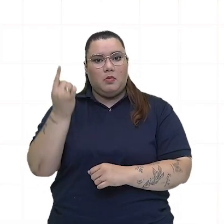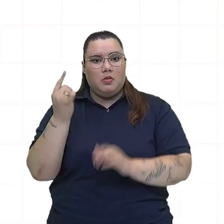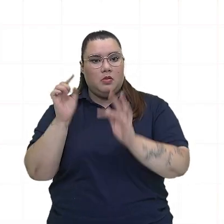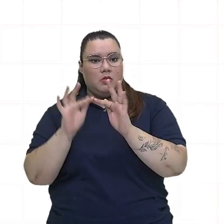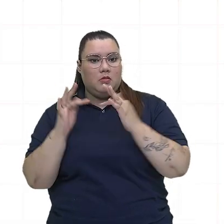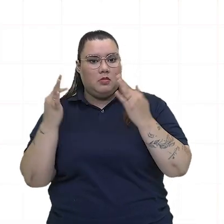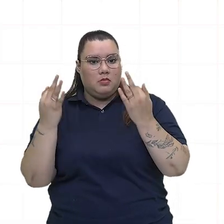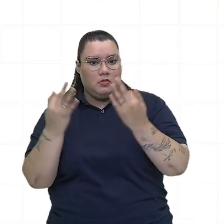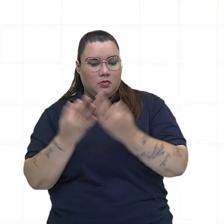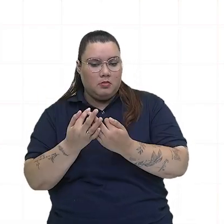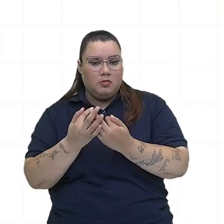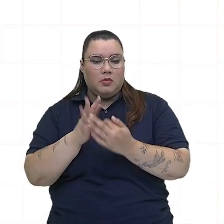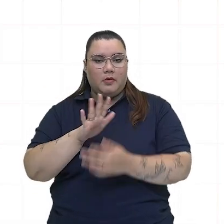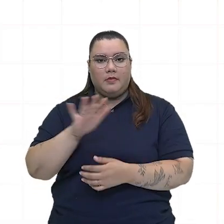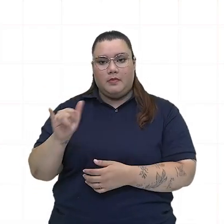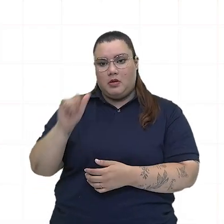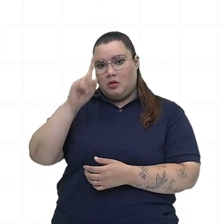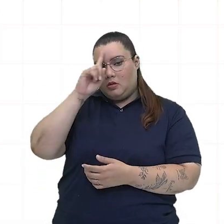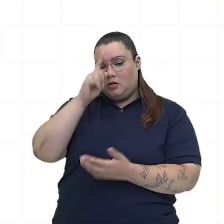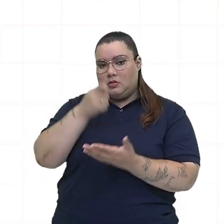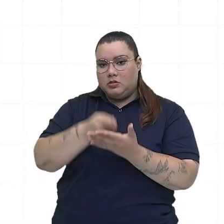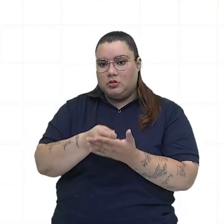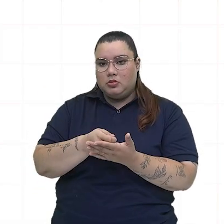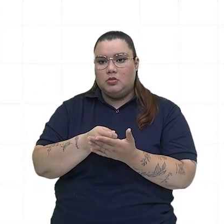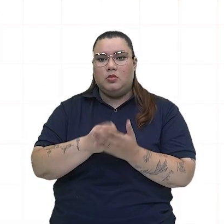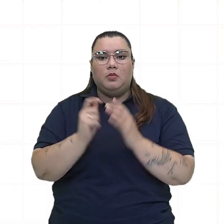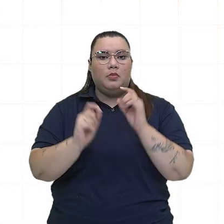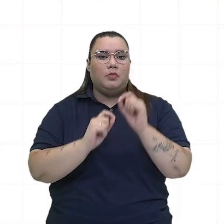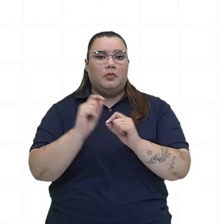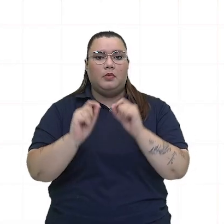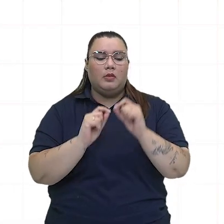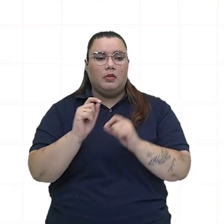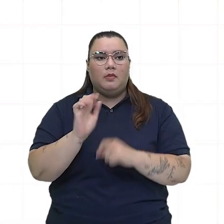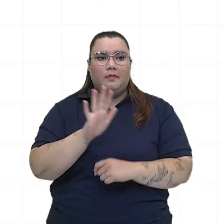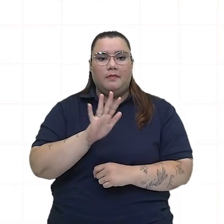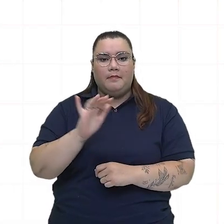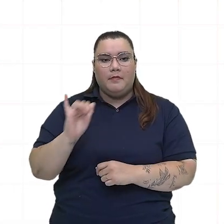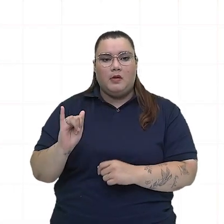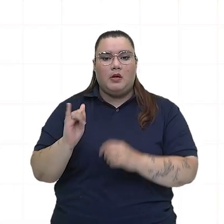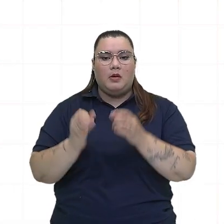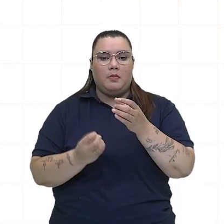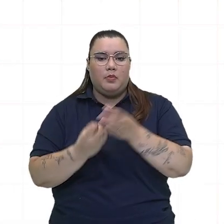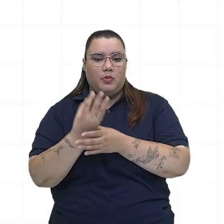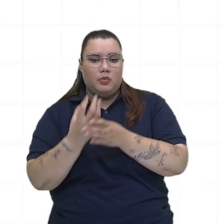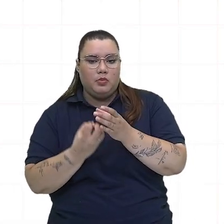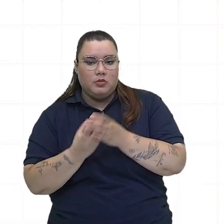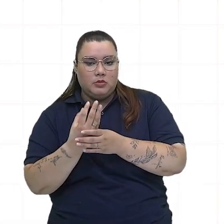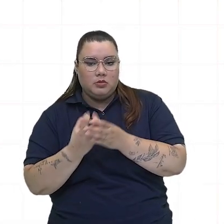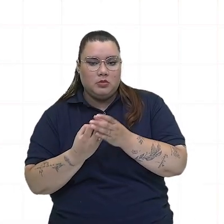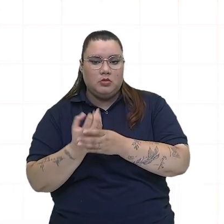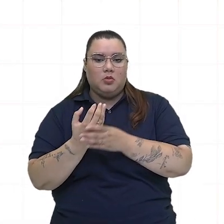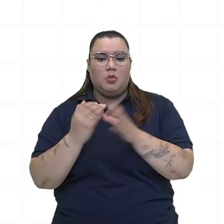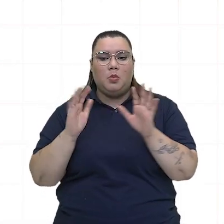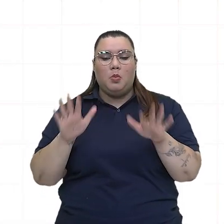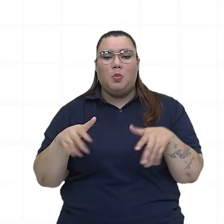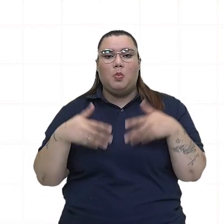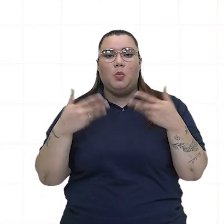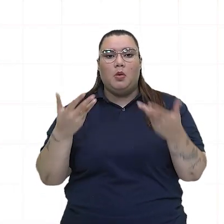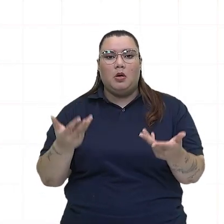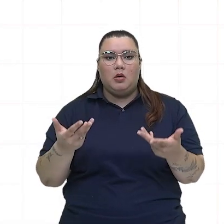família, ela que vai decidir, né, o que vai ser produzido, quando vai